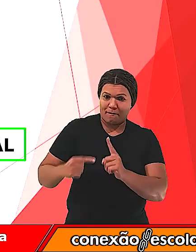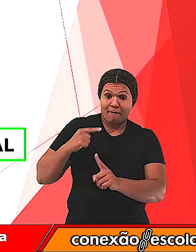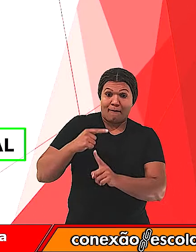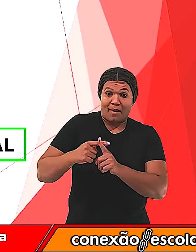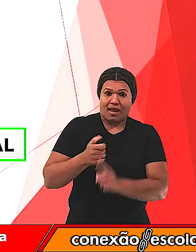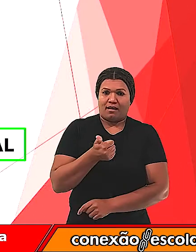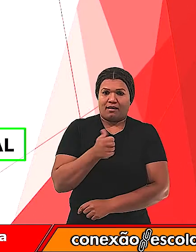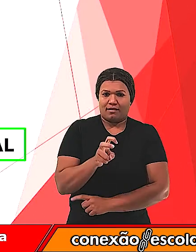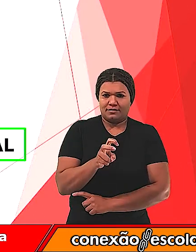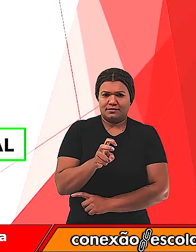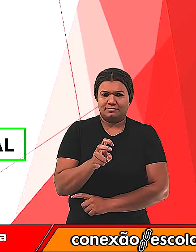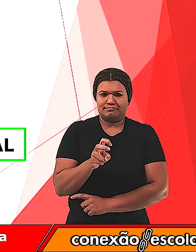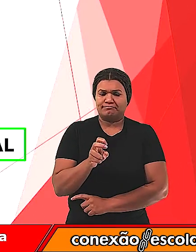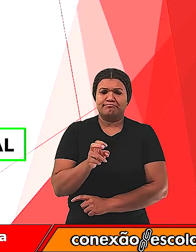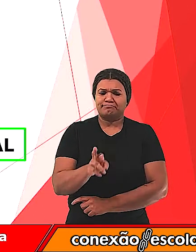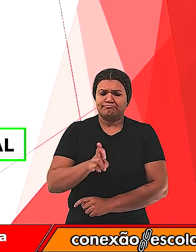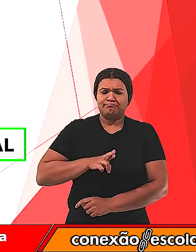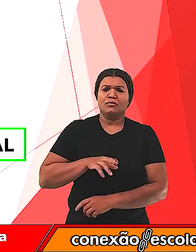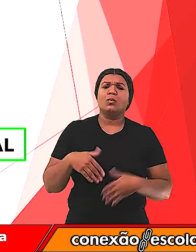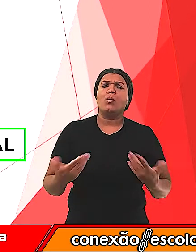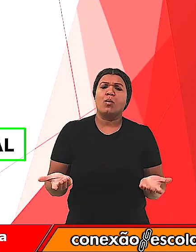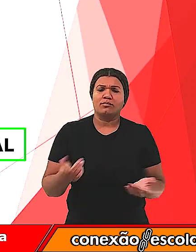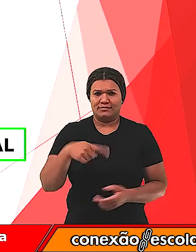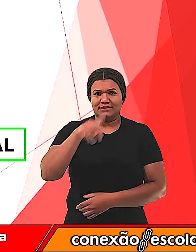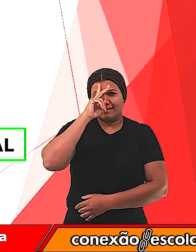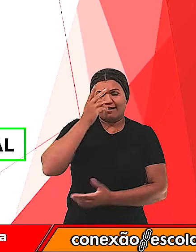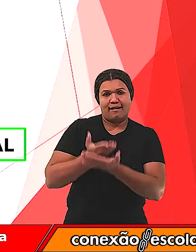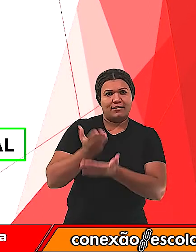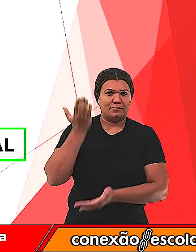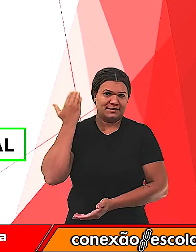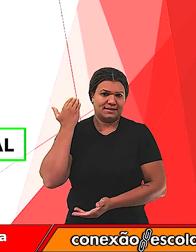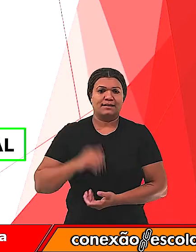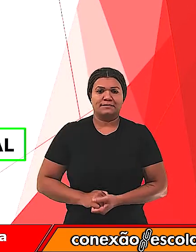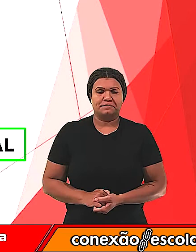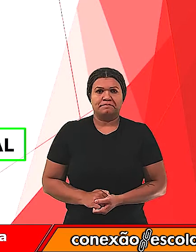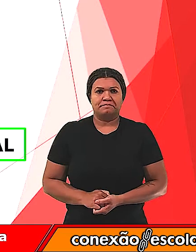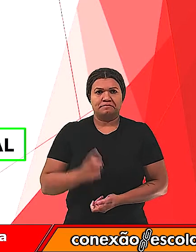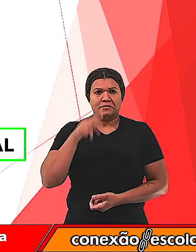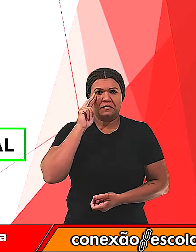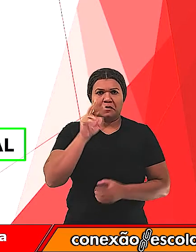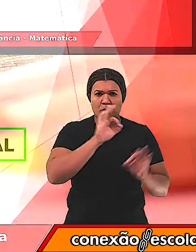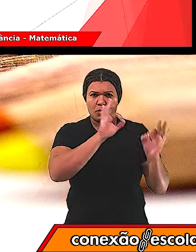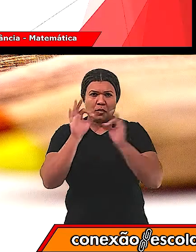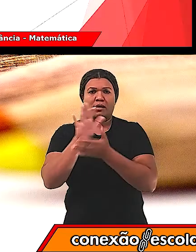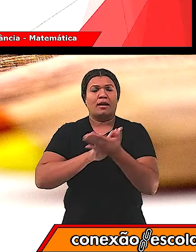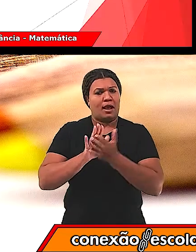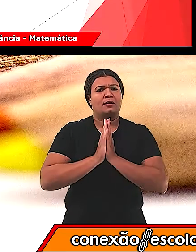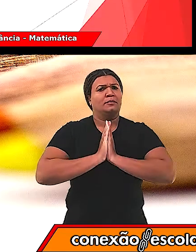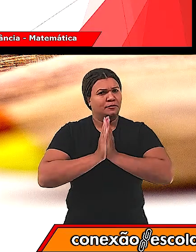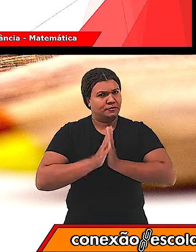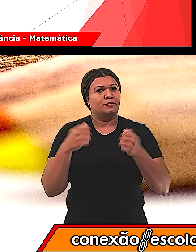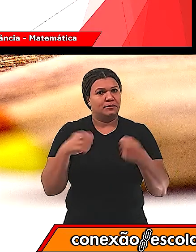esse resultado? Vocês lembram da nossa aula anterior? Quem não assistiu, por favor,